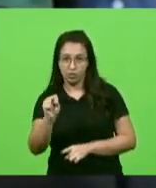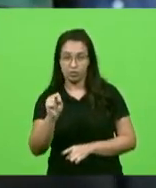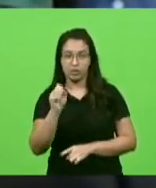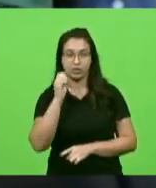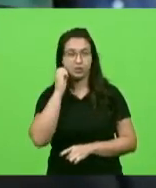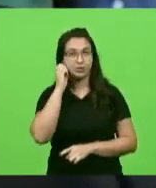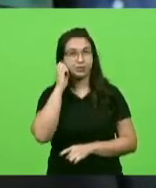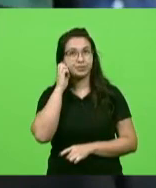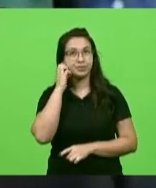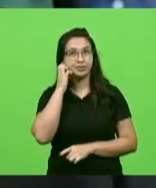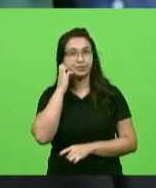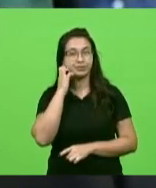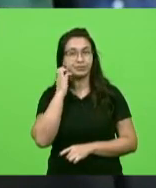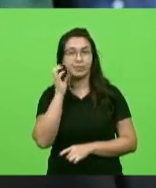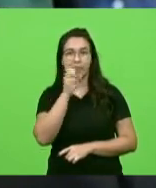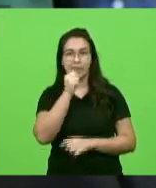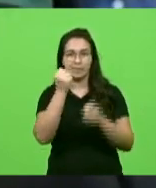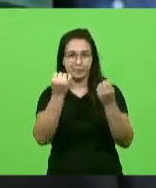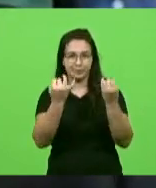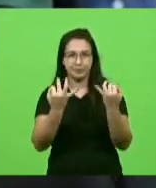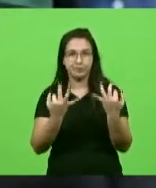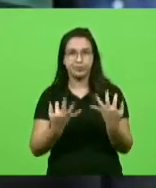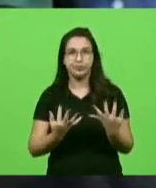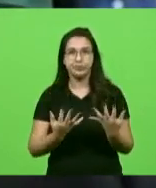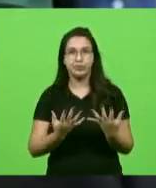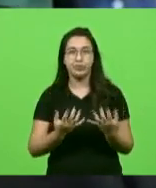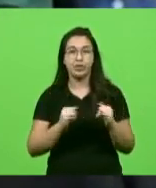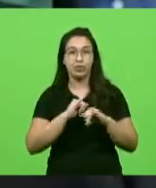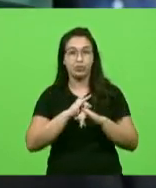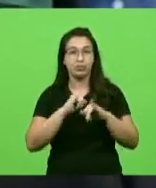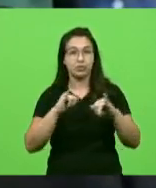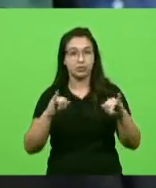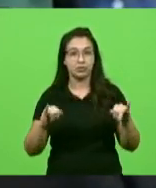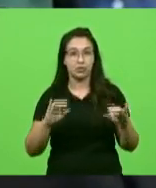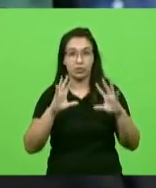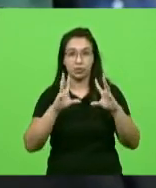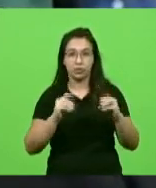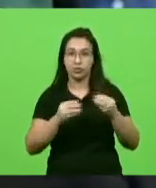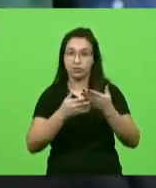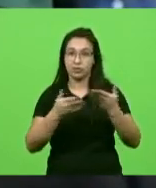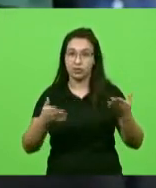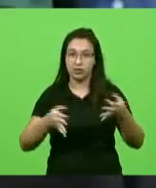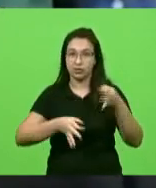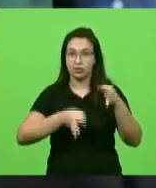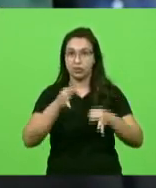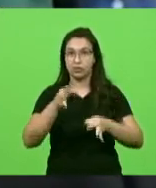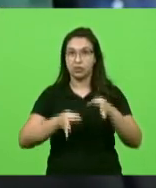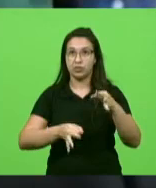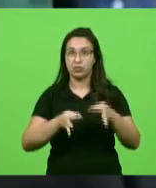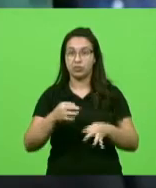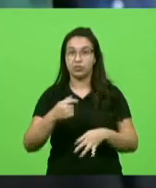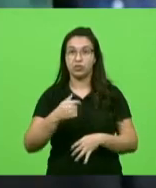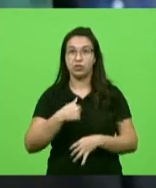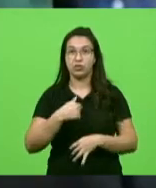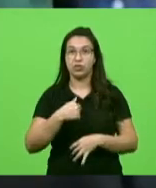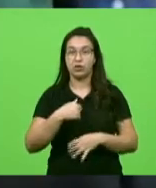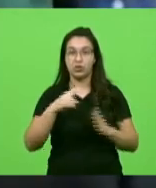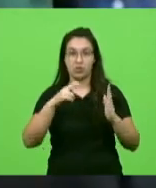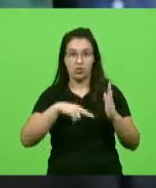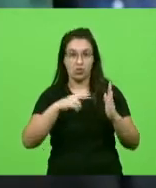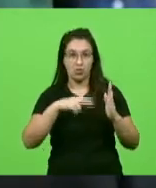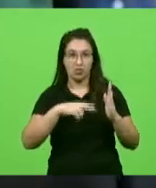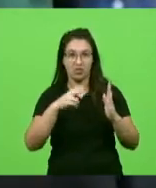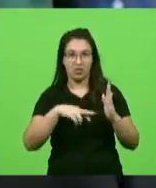e feitas para breve descrição e fome a todos os seus jogadores que abre o mal de ler integralmente